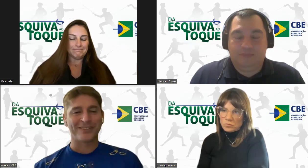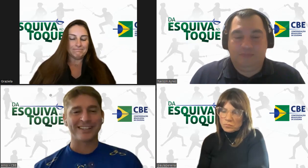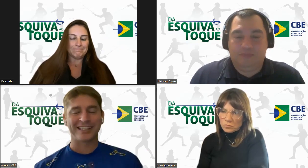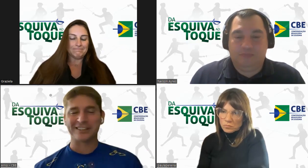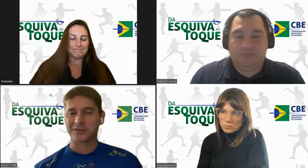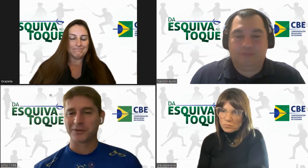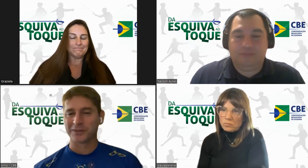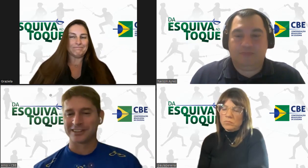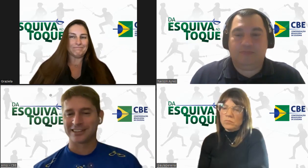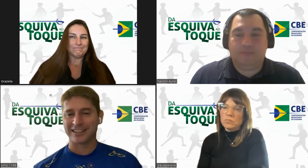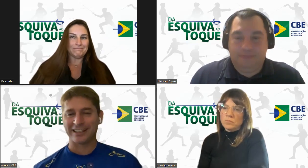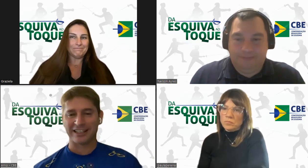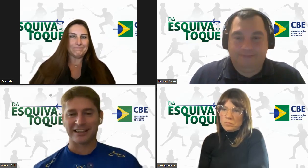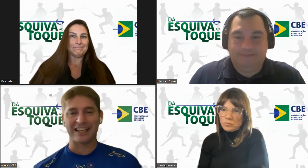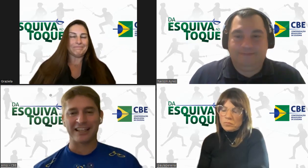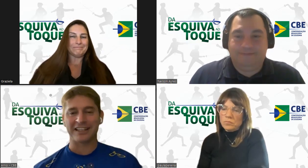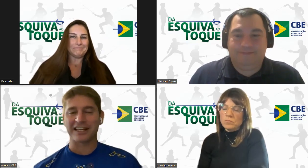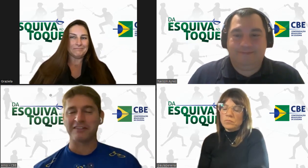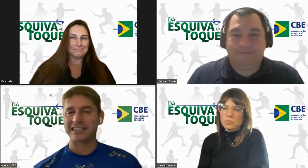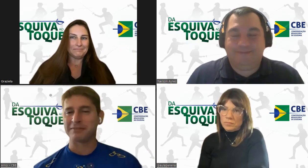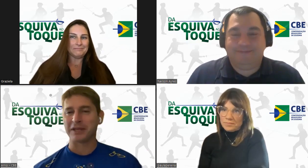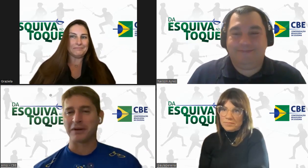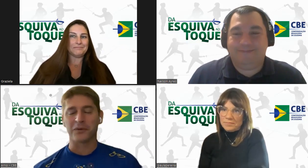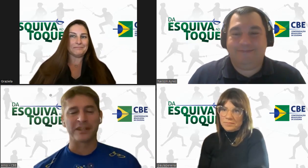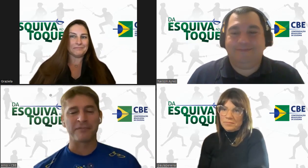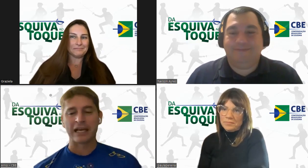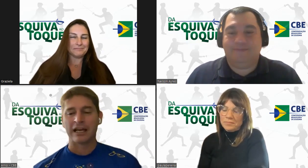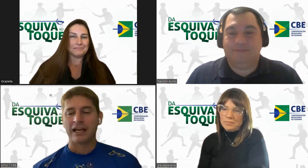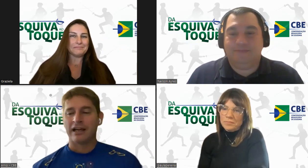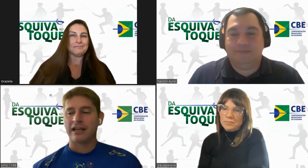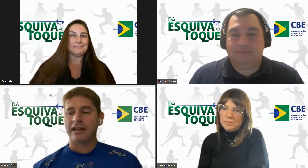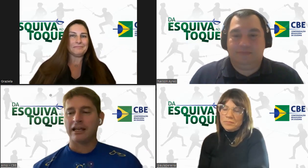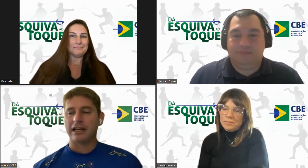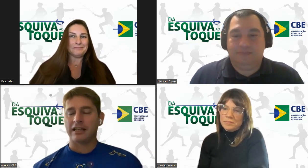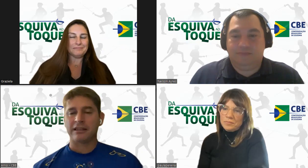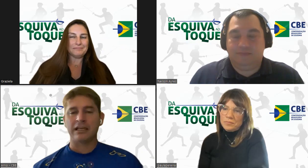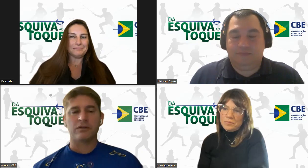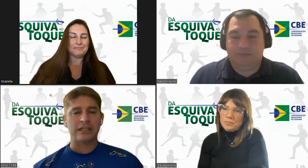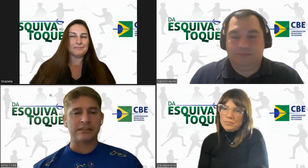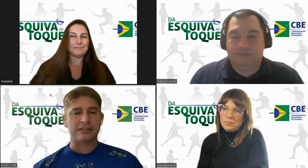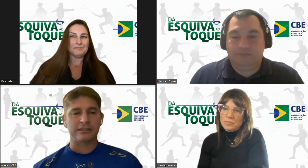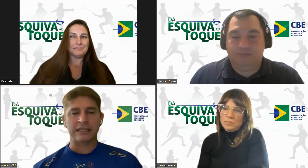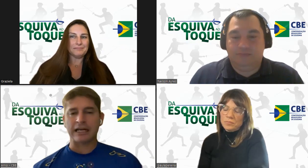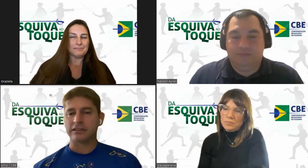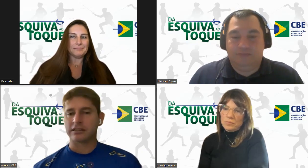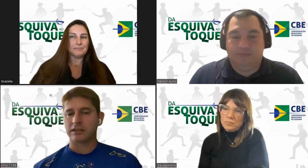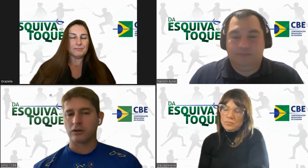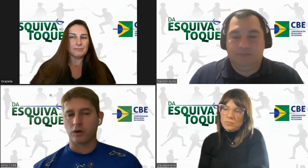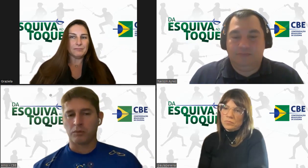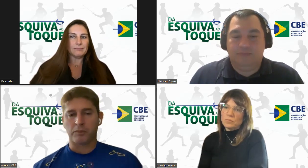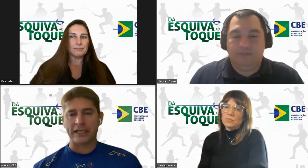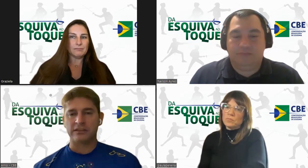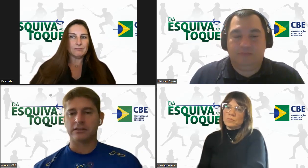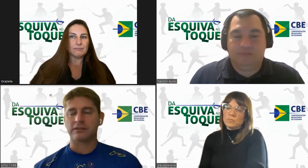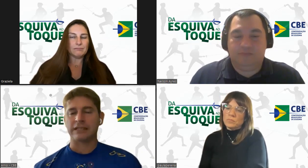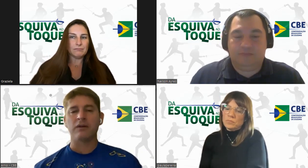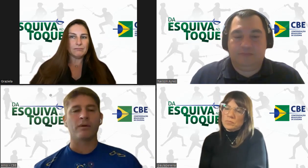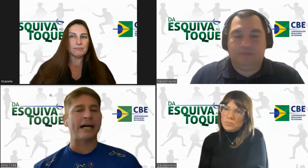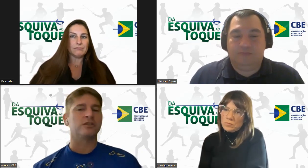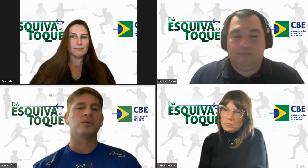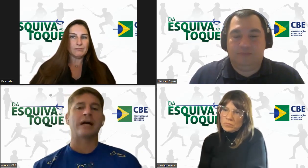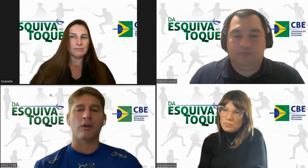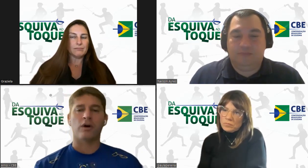ligação das duas até através da pergunta é dentro dessa ansiedade que normalmente